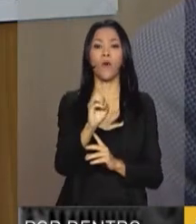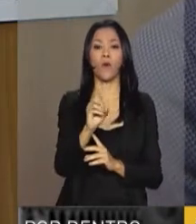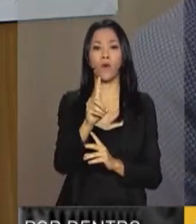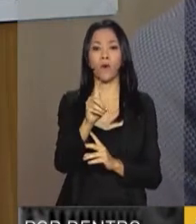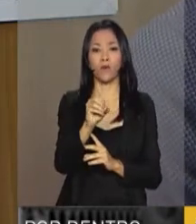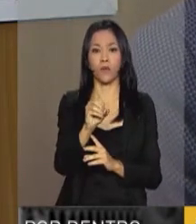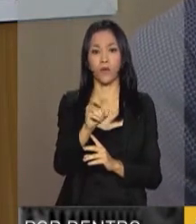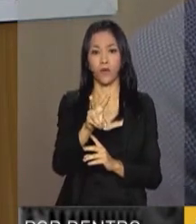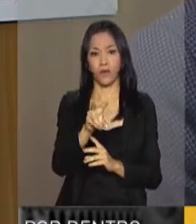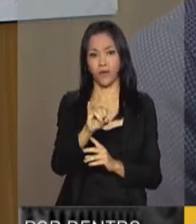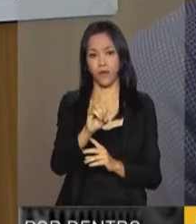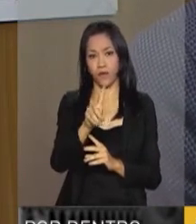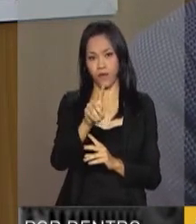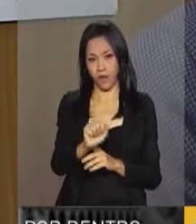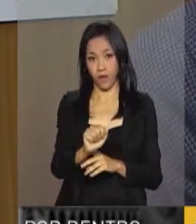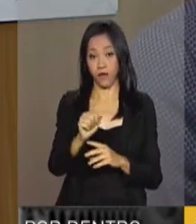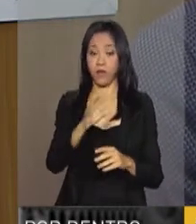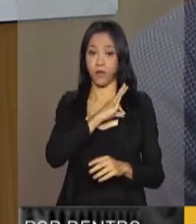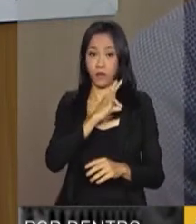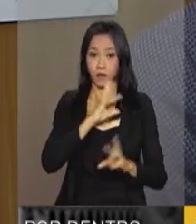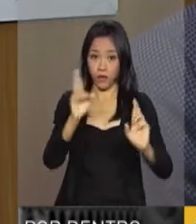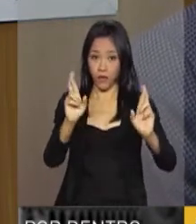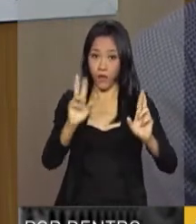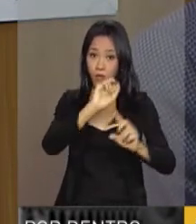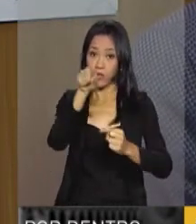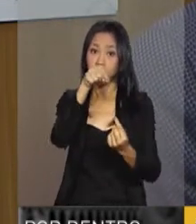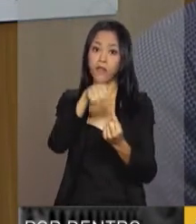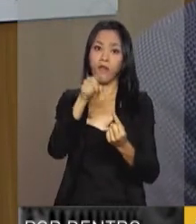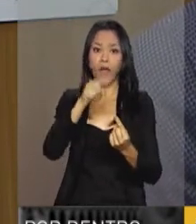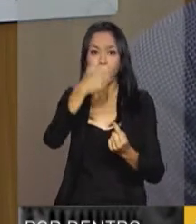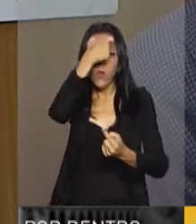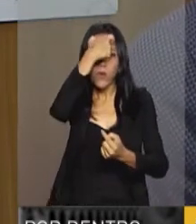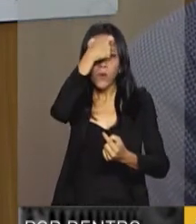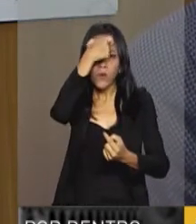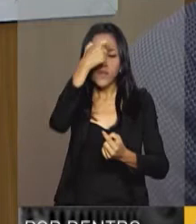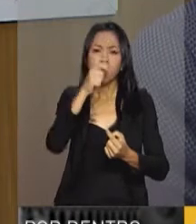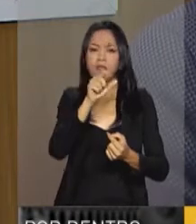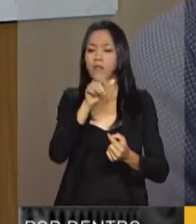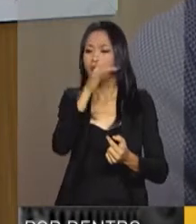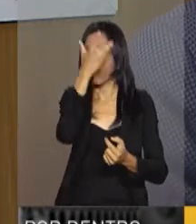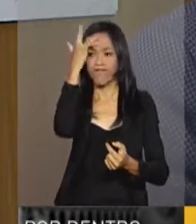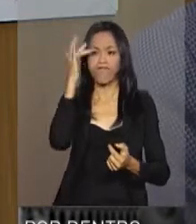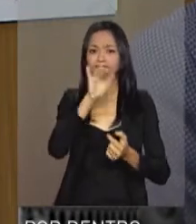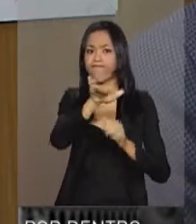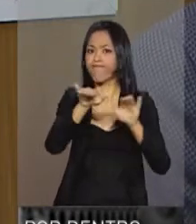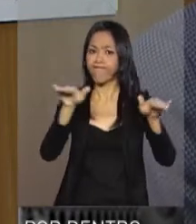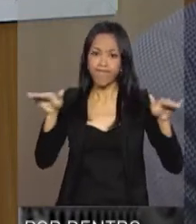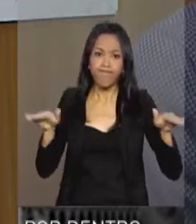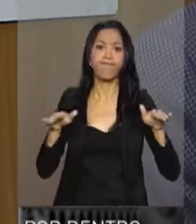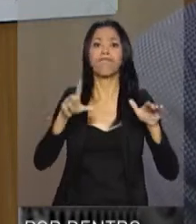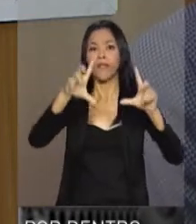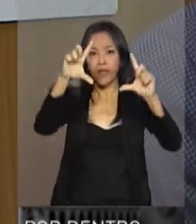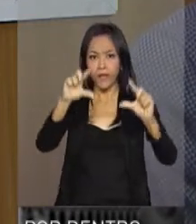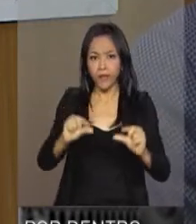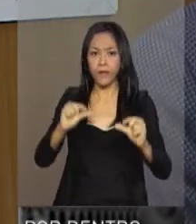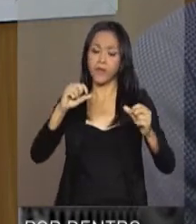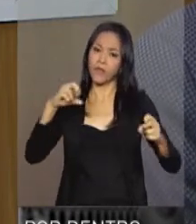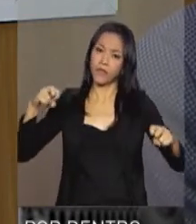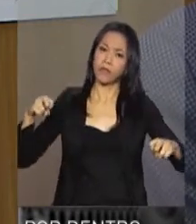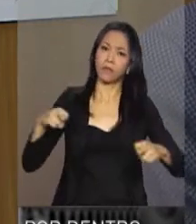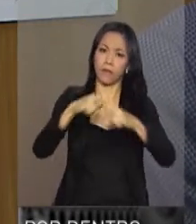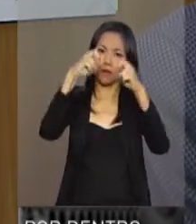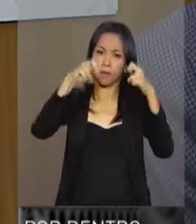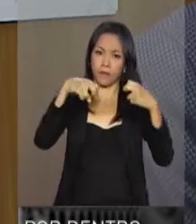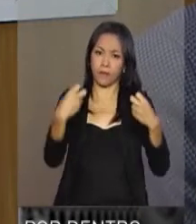visa conscientizar os motoristas para que nós tenhamos a redução do nível de acidentes e com certeza a legislação que foi colocada